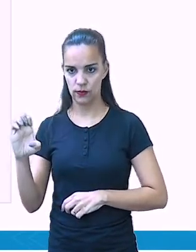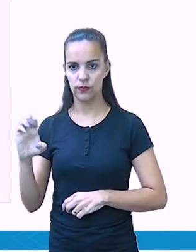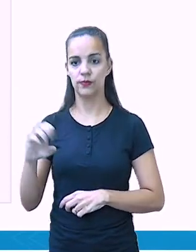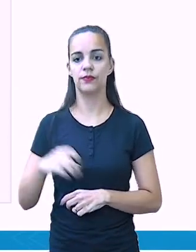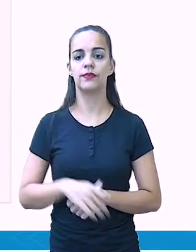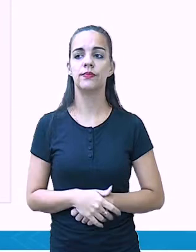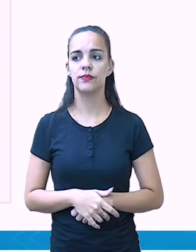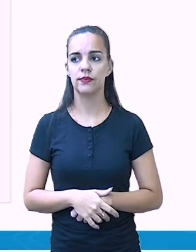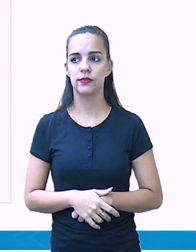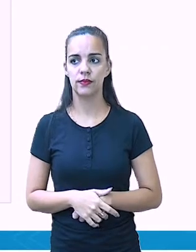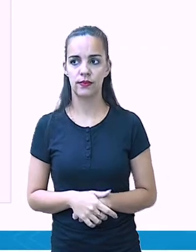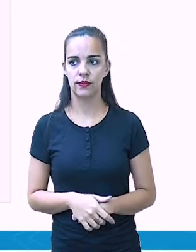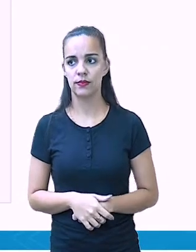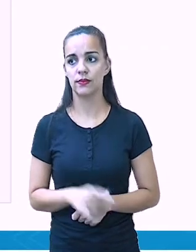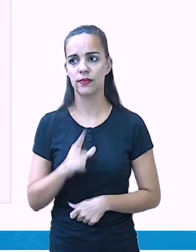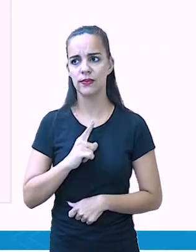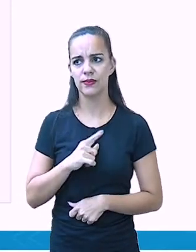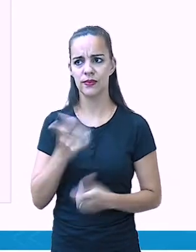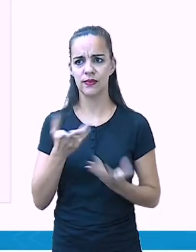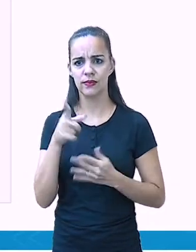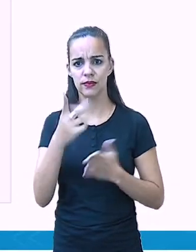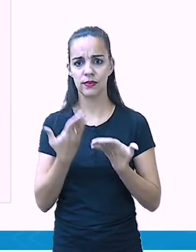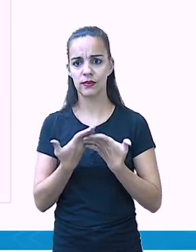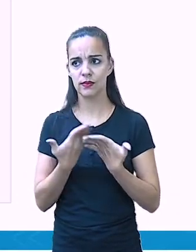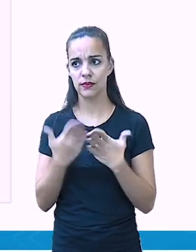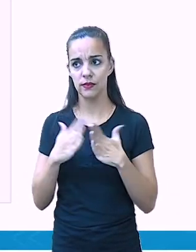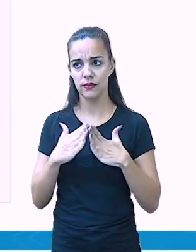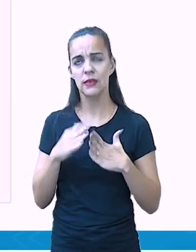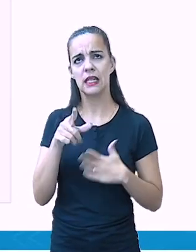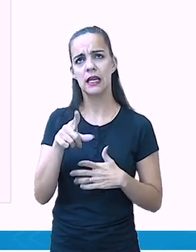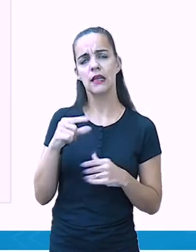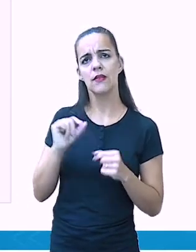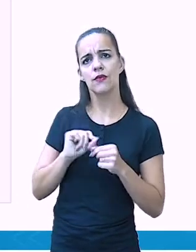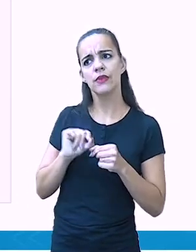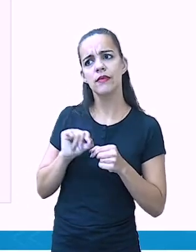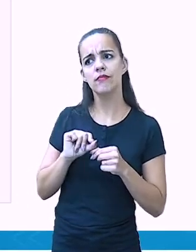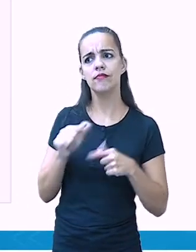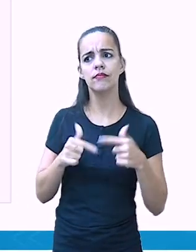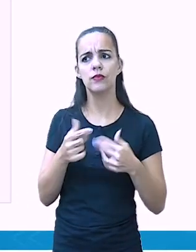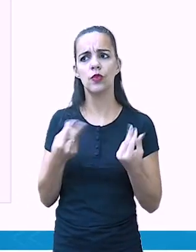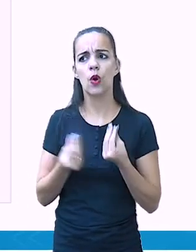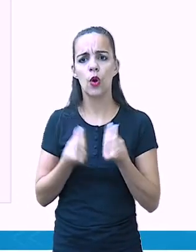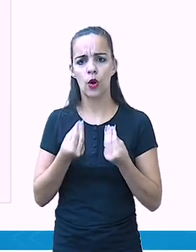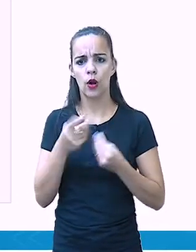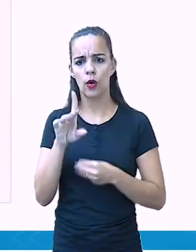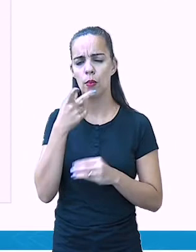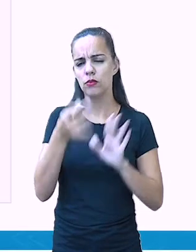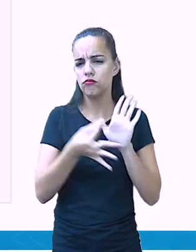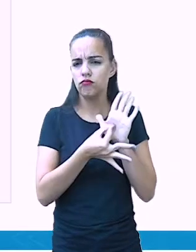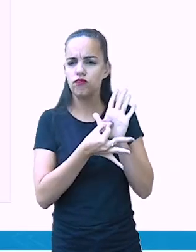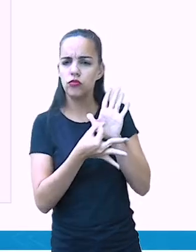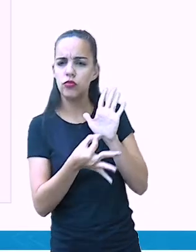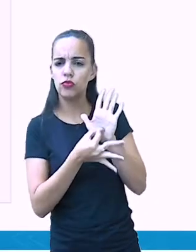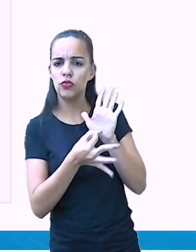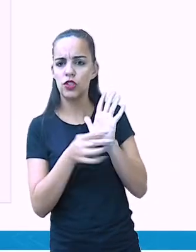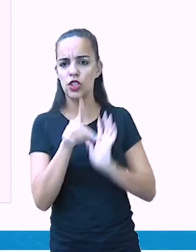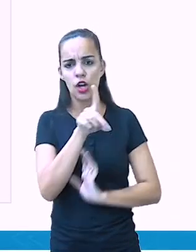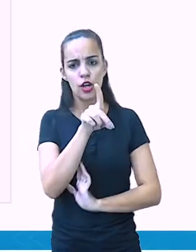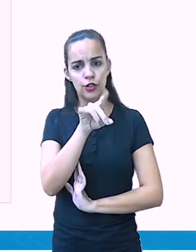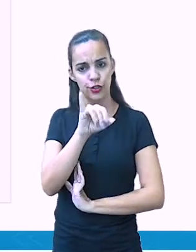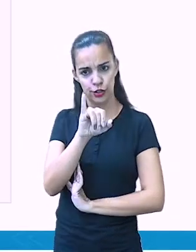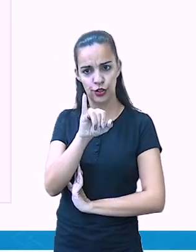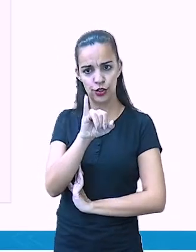você. Então, eu quero você em casa agora, trabalhando junto comigo. Vamos fazer a palavra dica. Vamos separar em